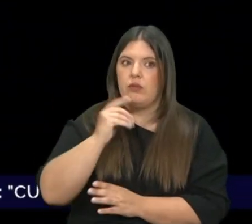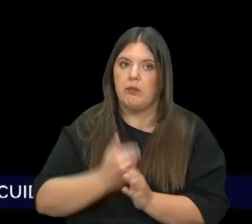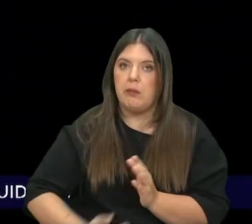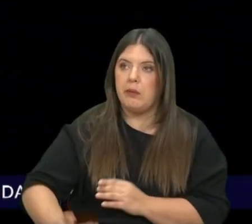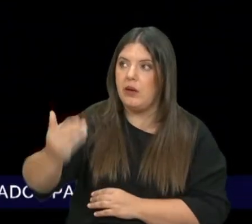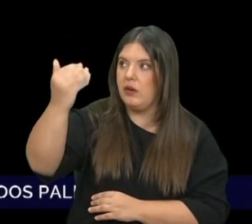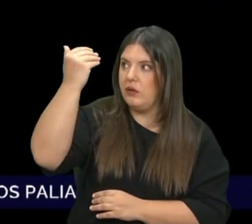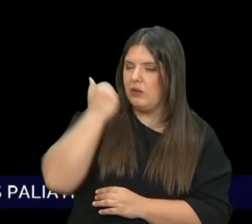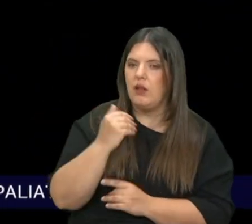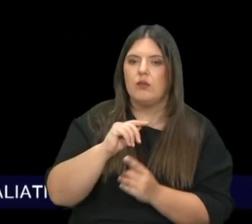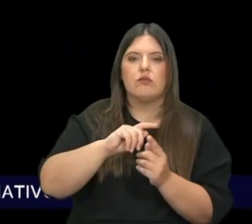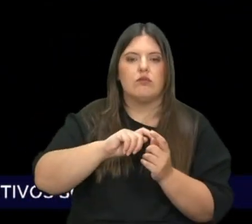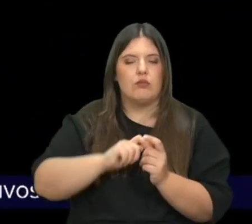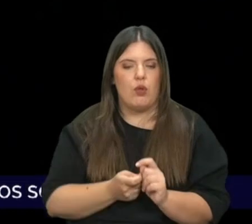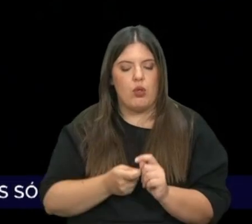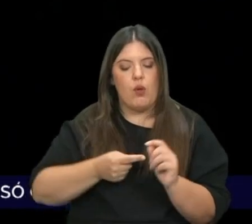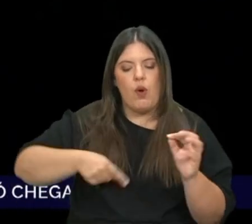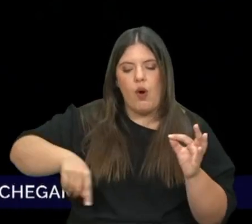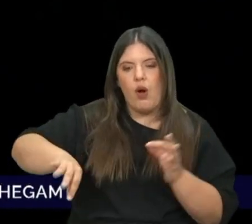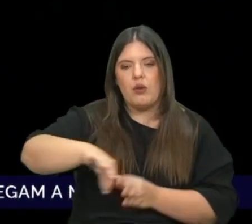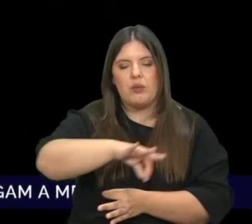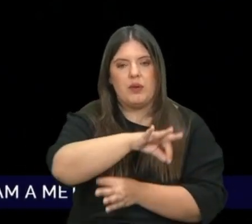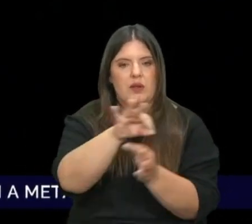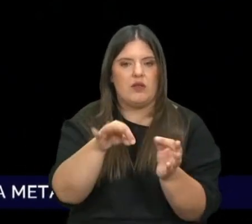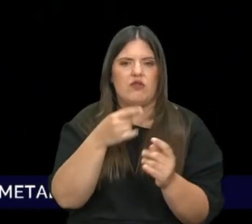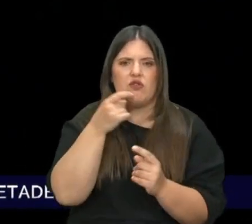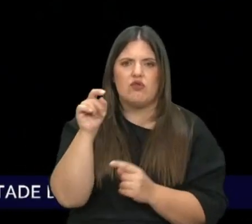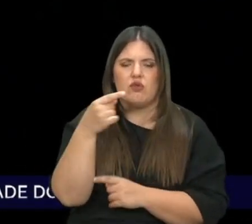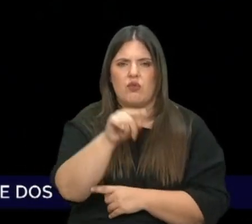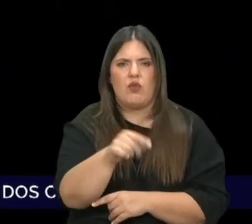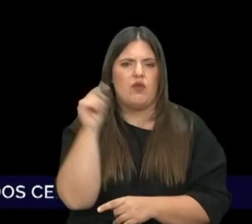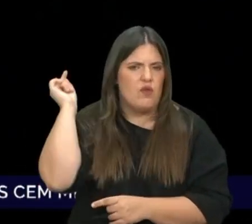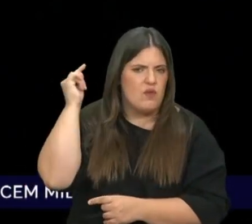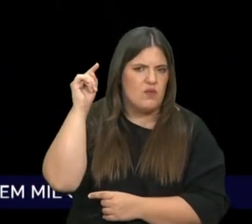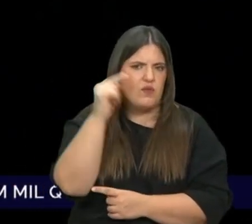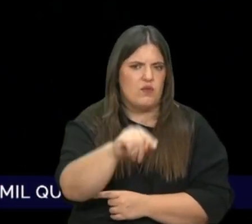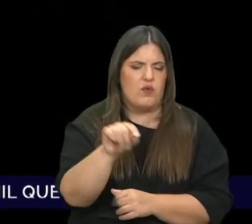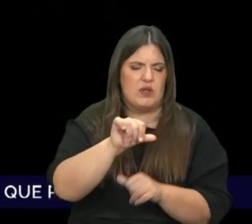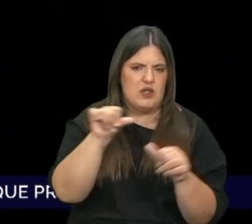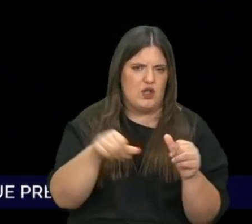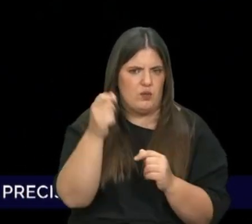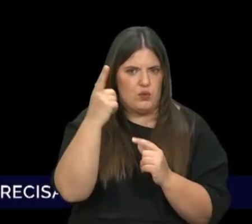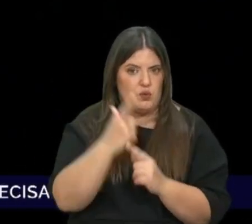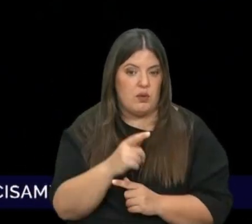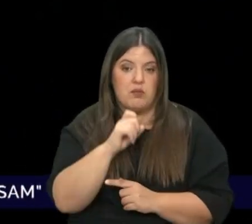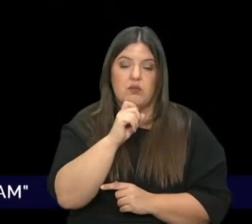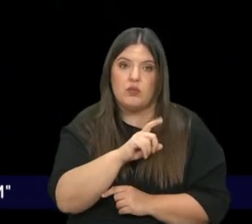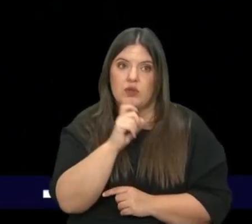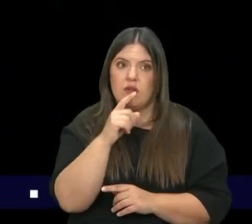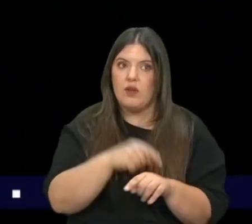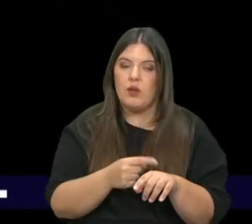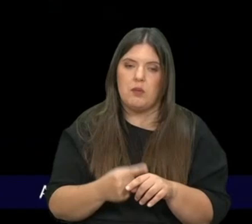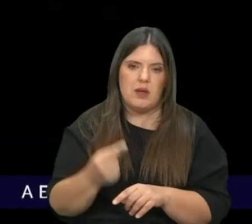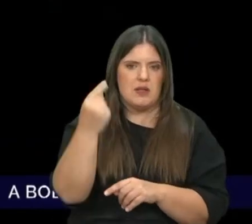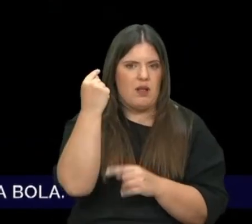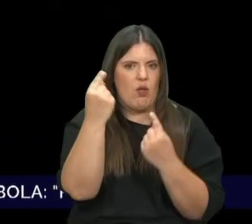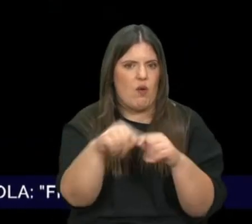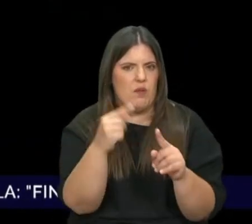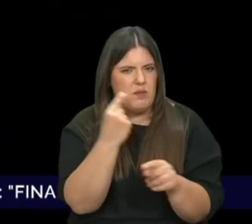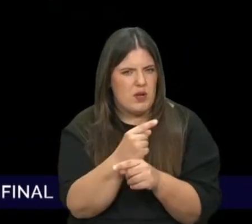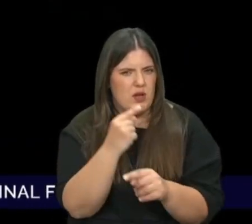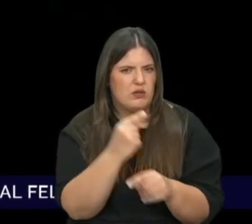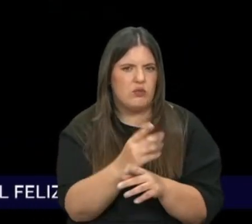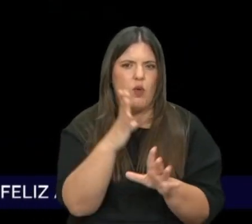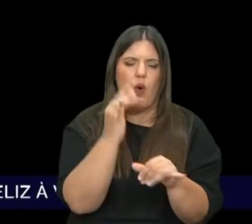que alterou as órbitas destes cometas que estão nos confins do Sistema Solar. Ou seja, se calhar no passado houve mesmo um